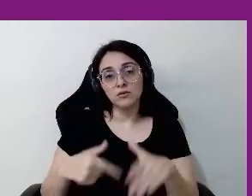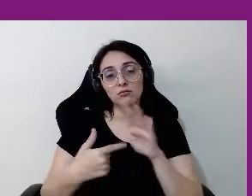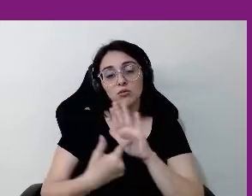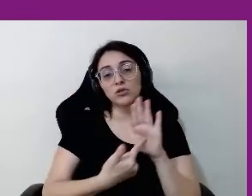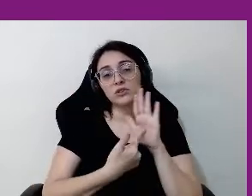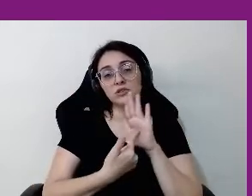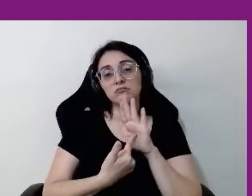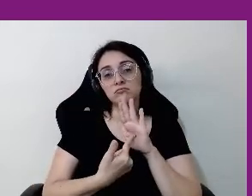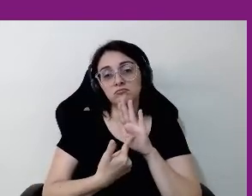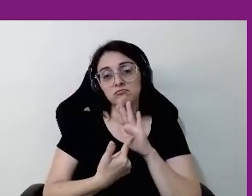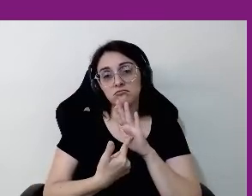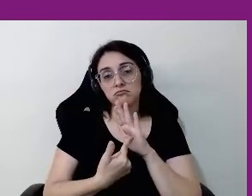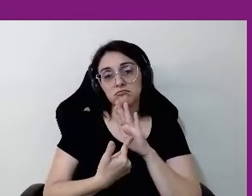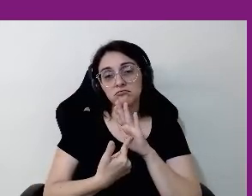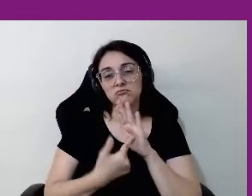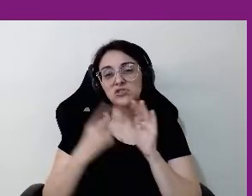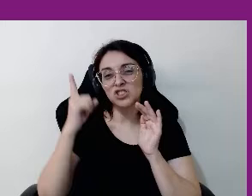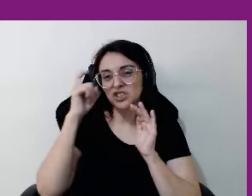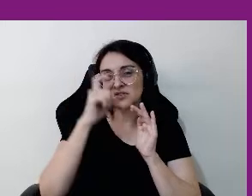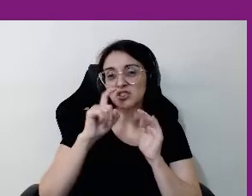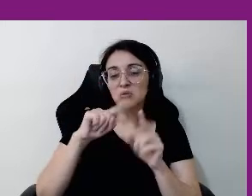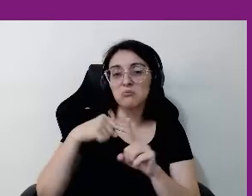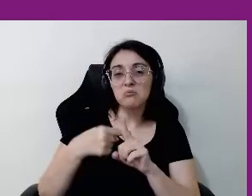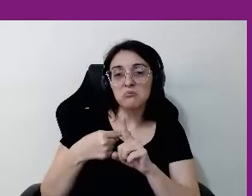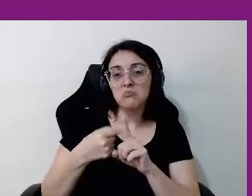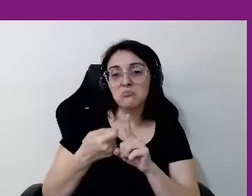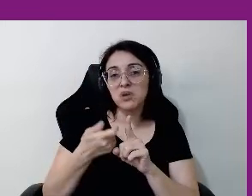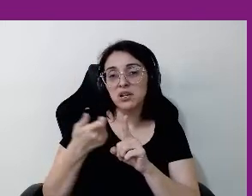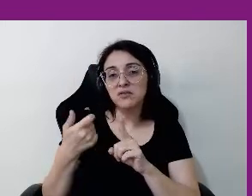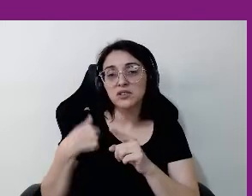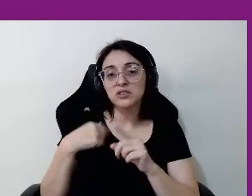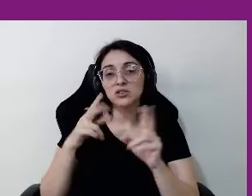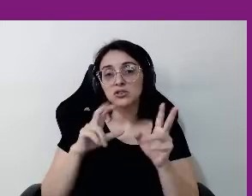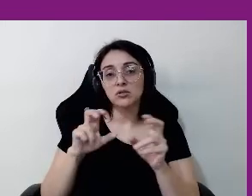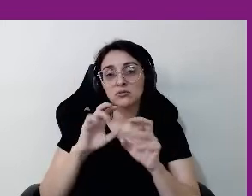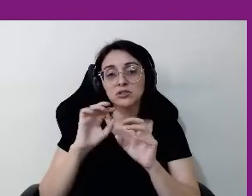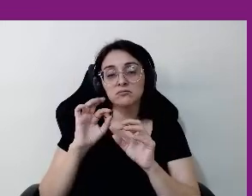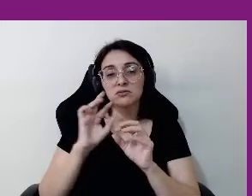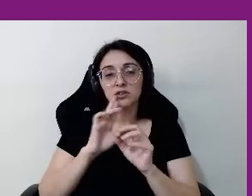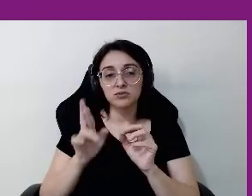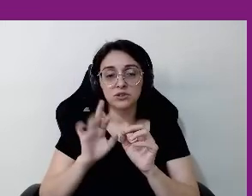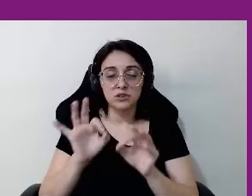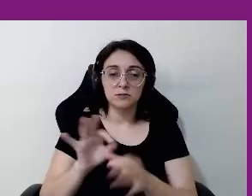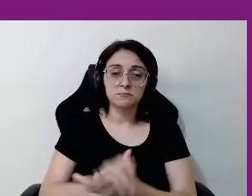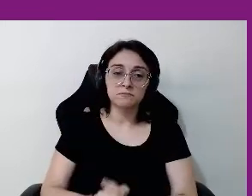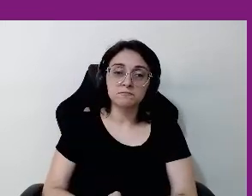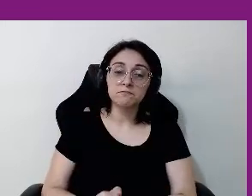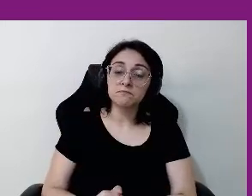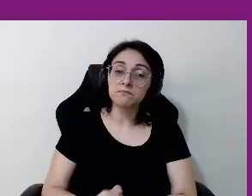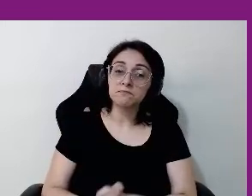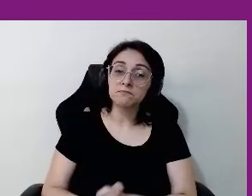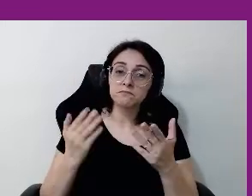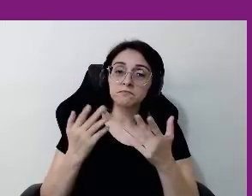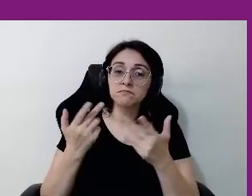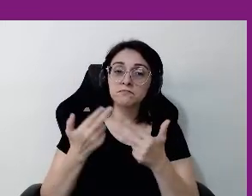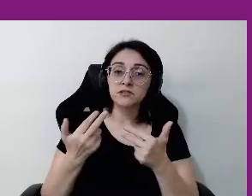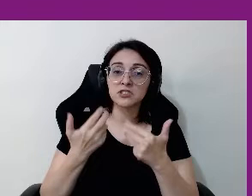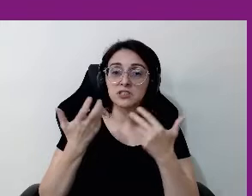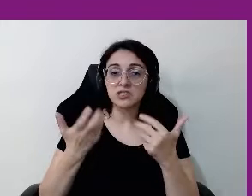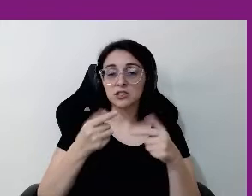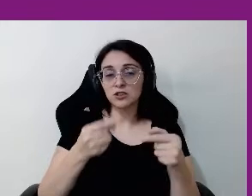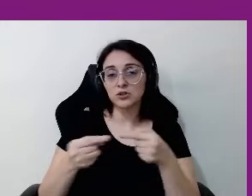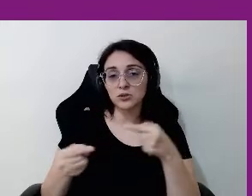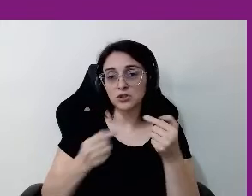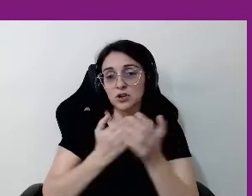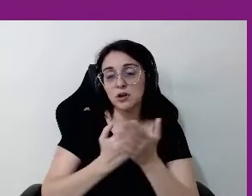Mostramos aqui difíceis benefícios relacionados com esses desfechos. Aqui, algo que eu gostaria de